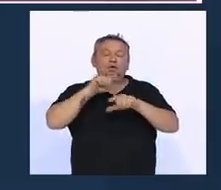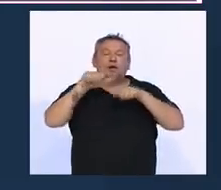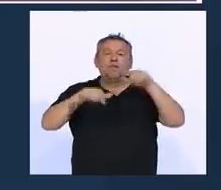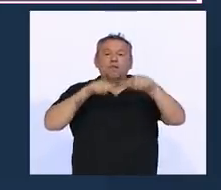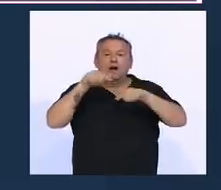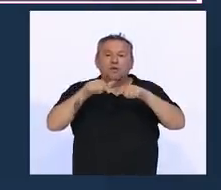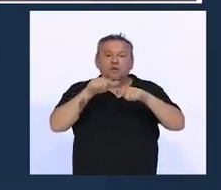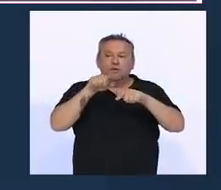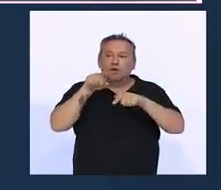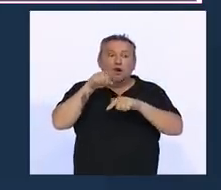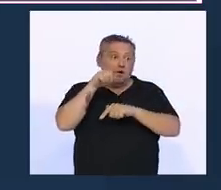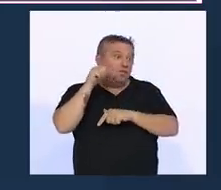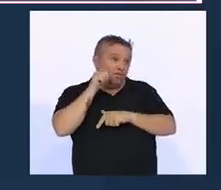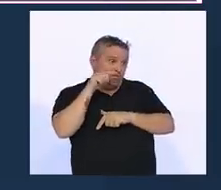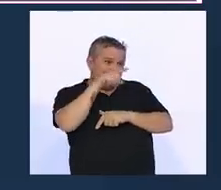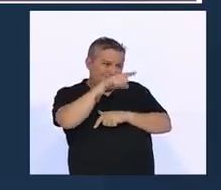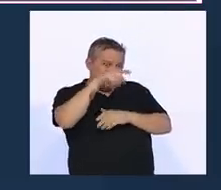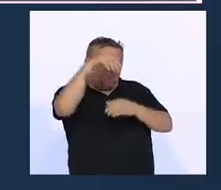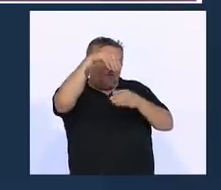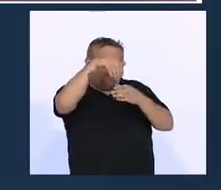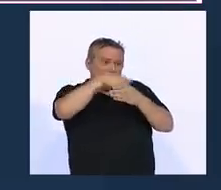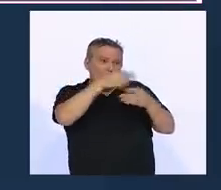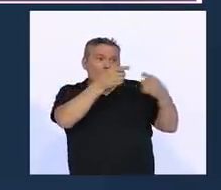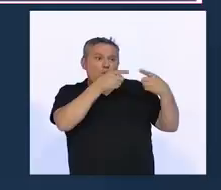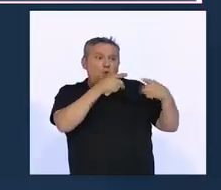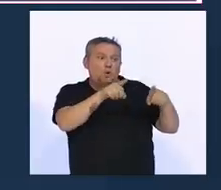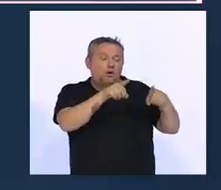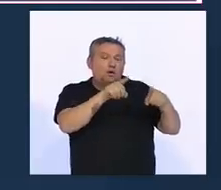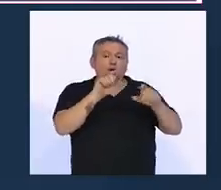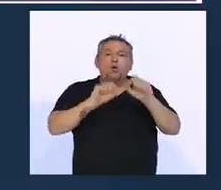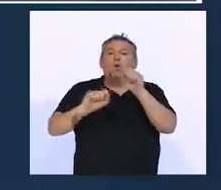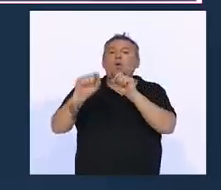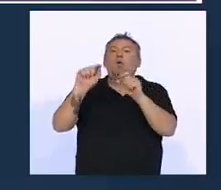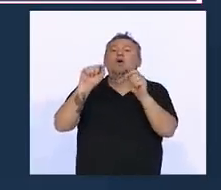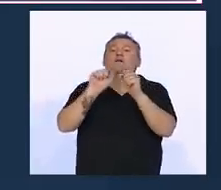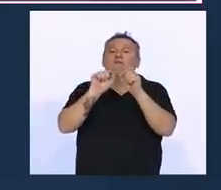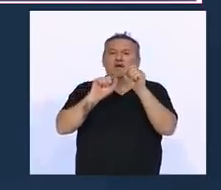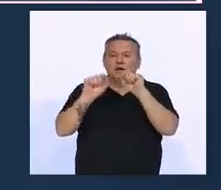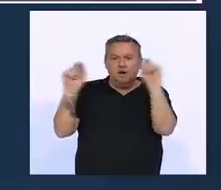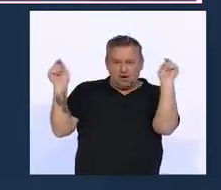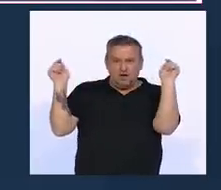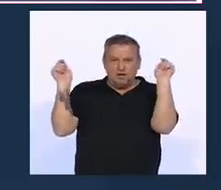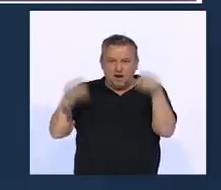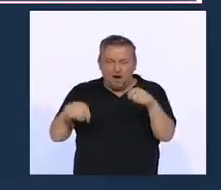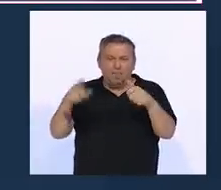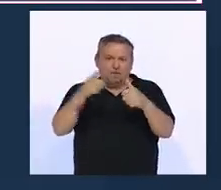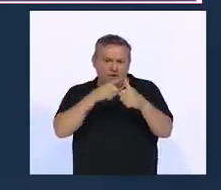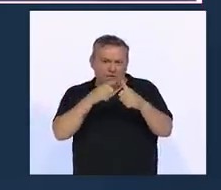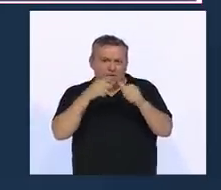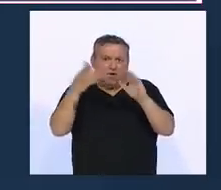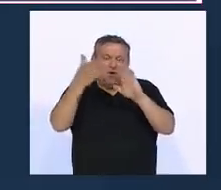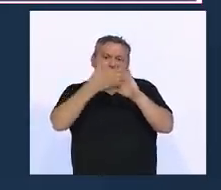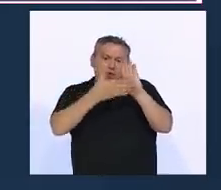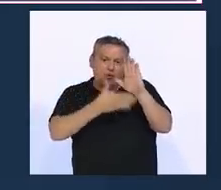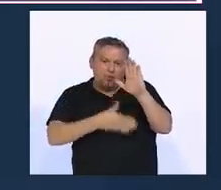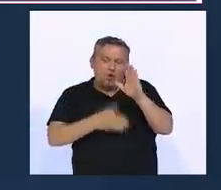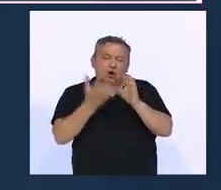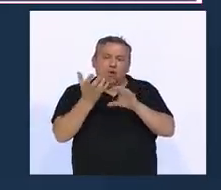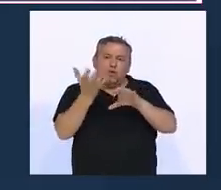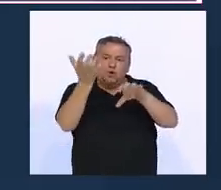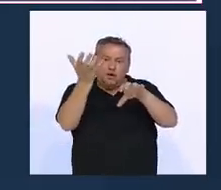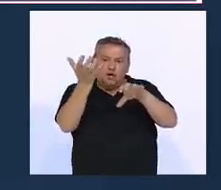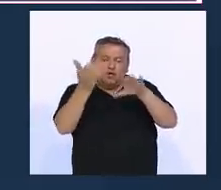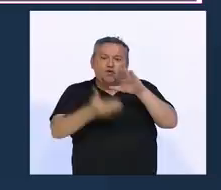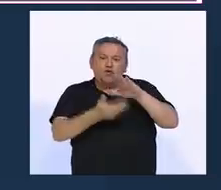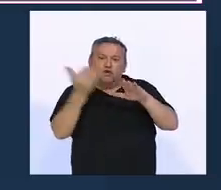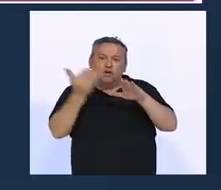votou contra a reforma trabalhista. O que fazer? É possível, primeiro, propor isso ao Congresso, revogar,